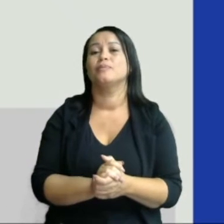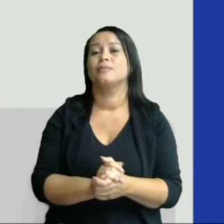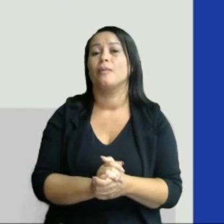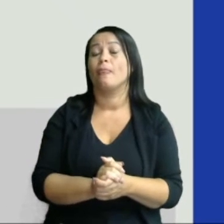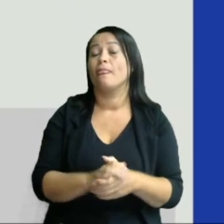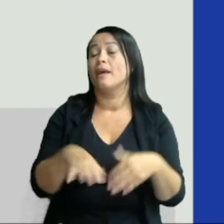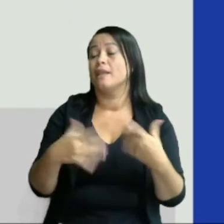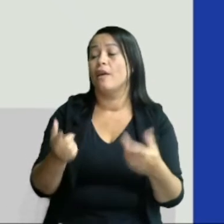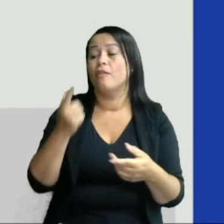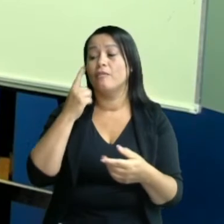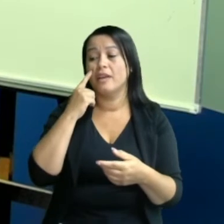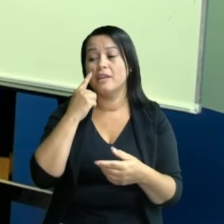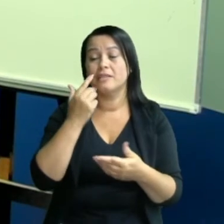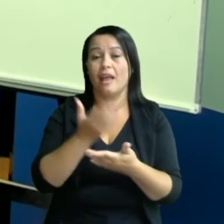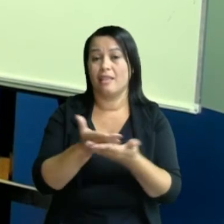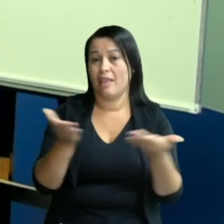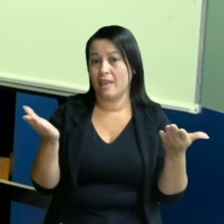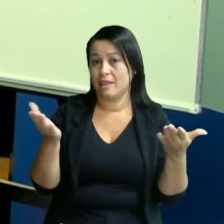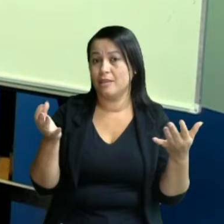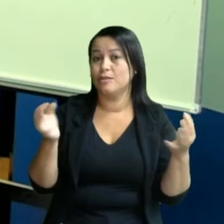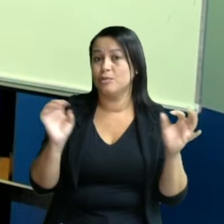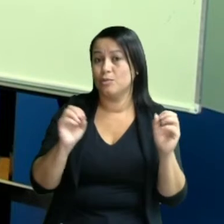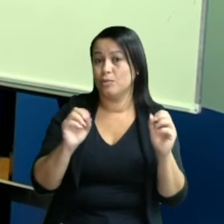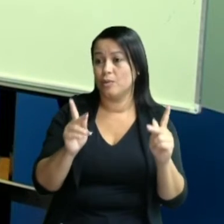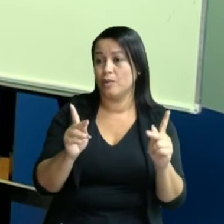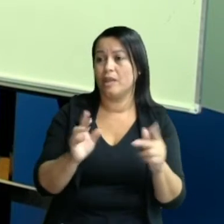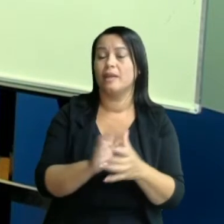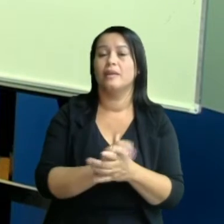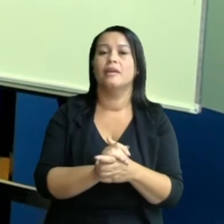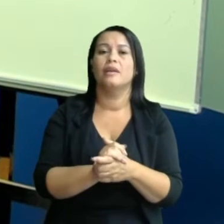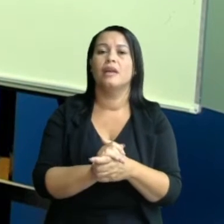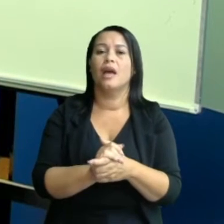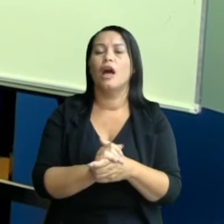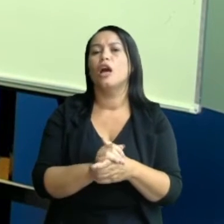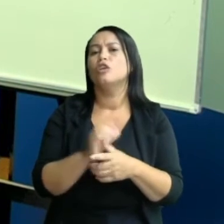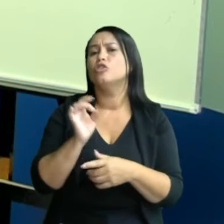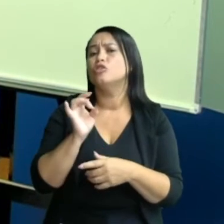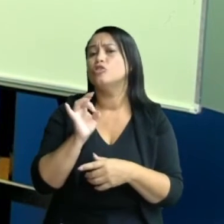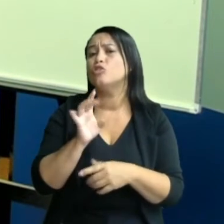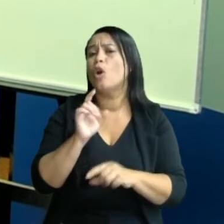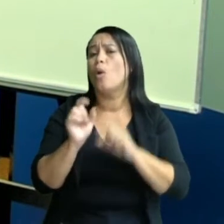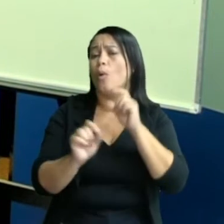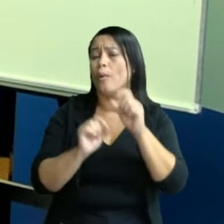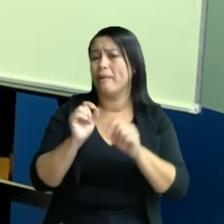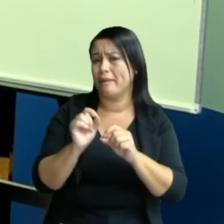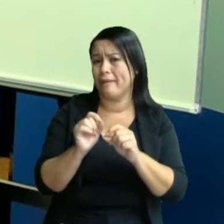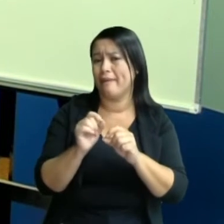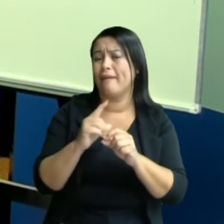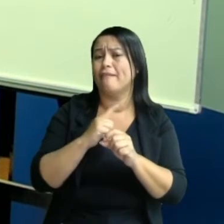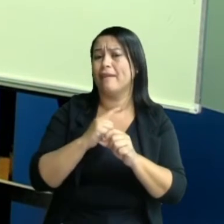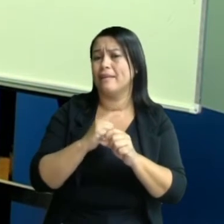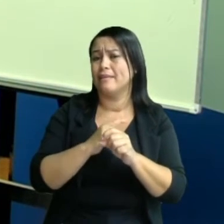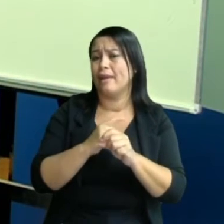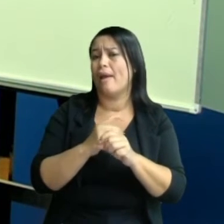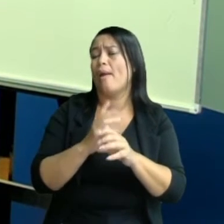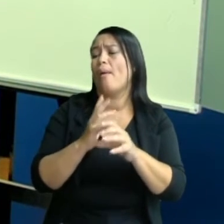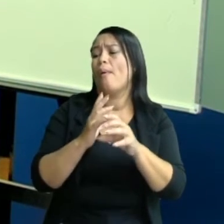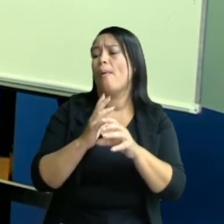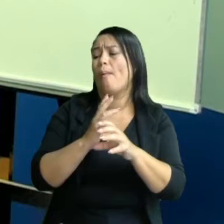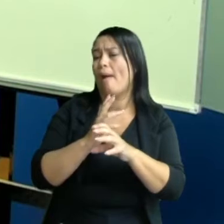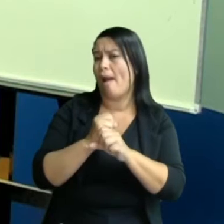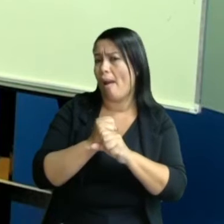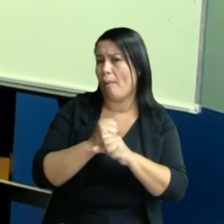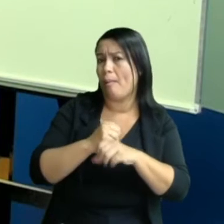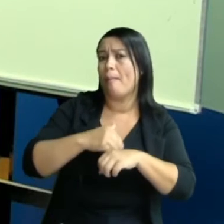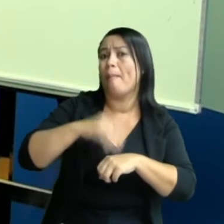certo? Então, até aqui, tudo bem. Então, só vai aumentar um pouquinho o cálculo quando o denominador